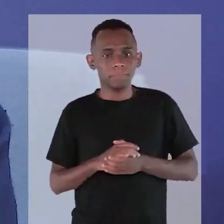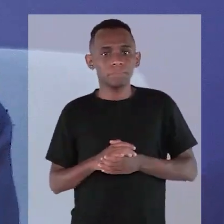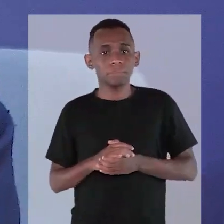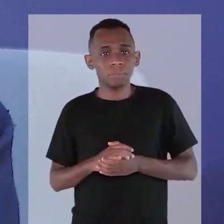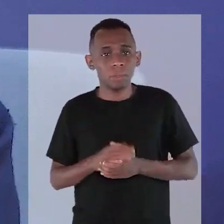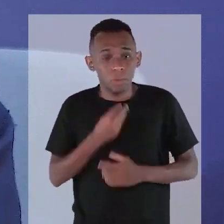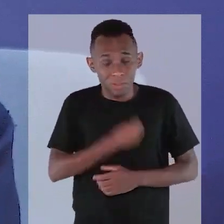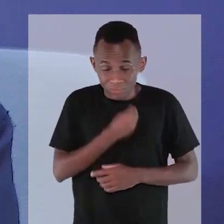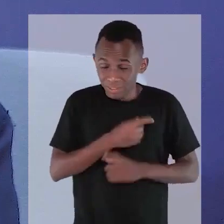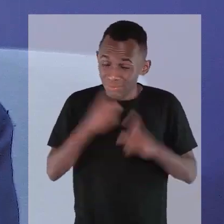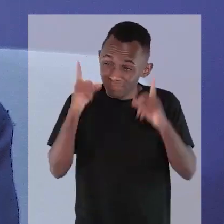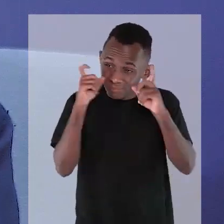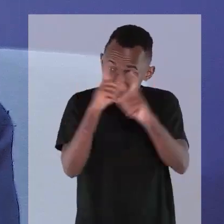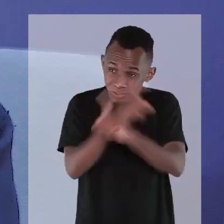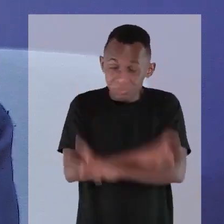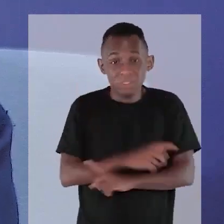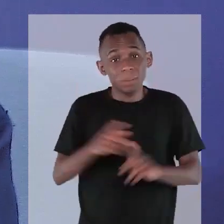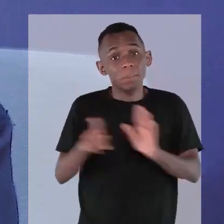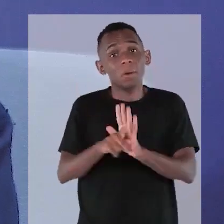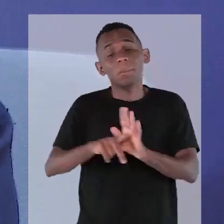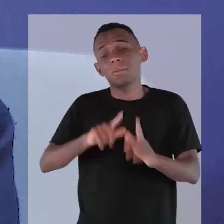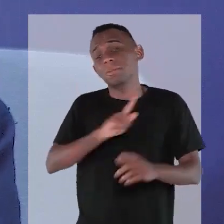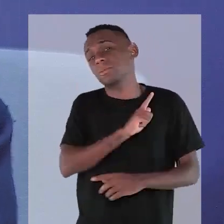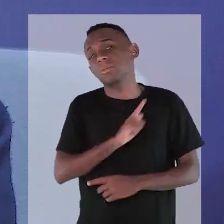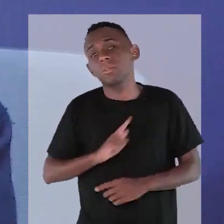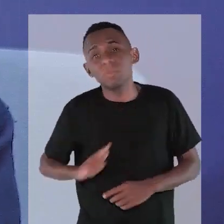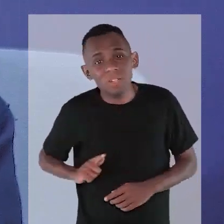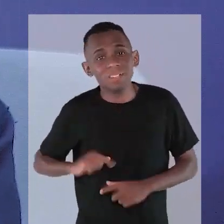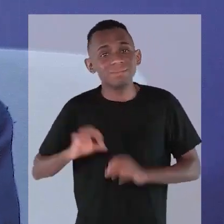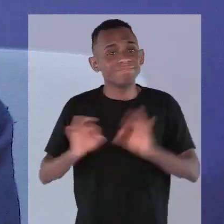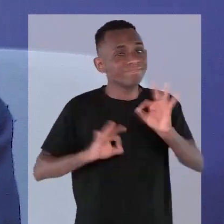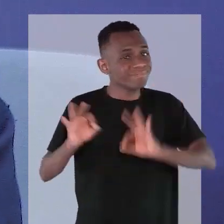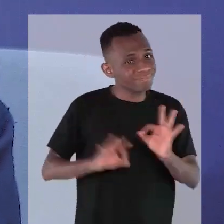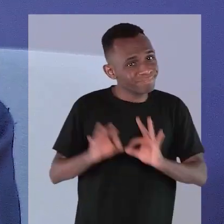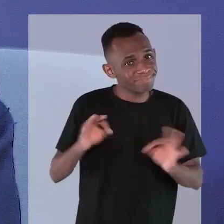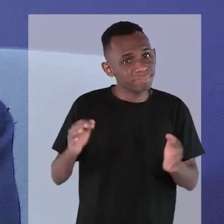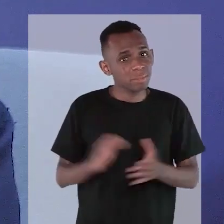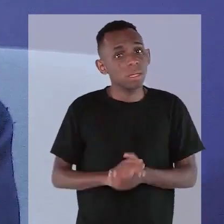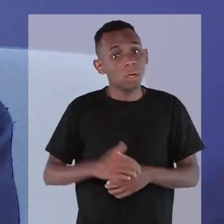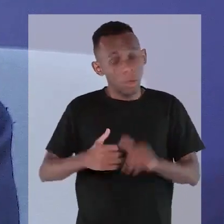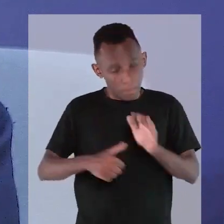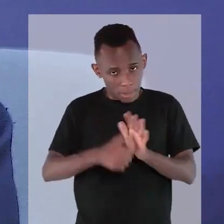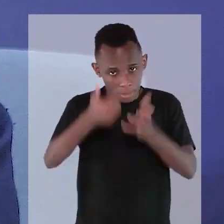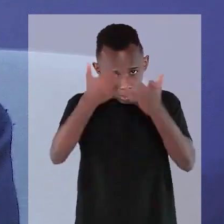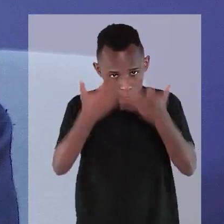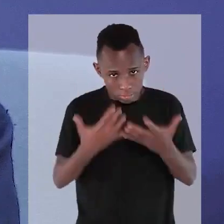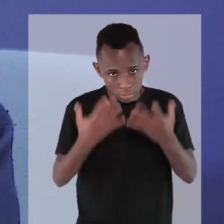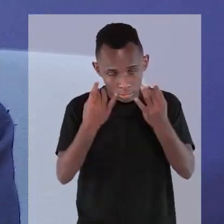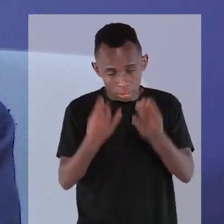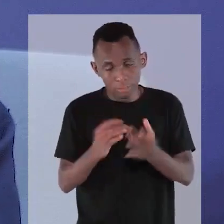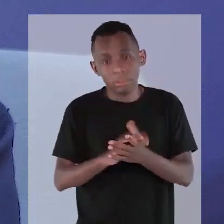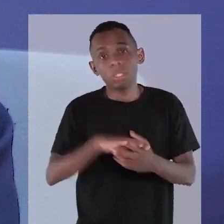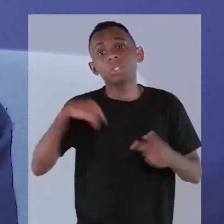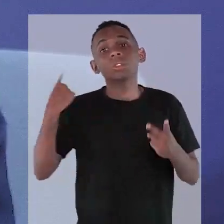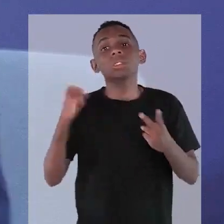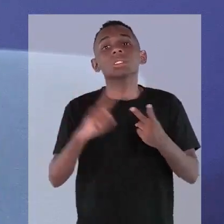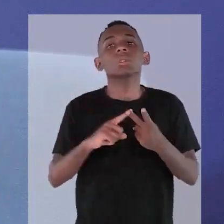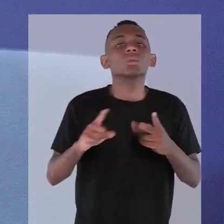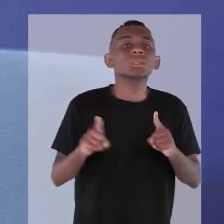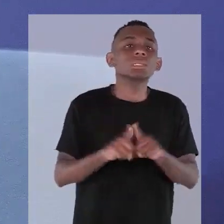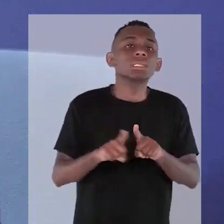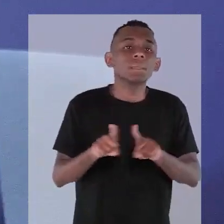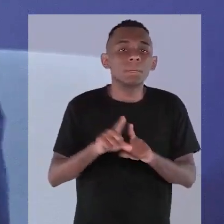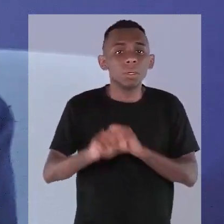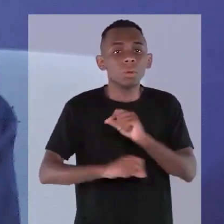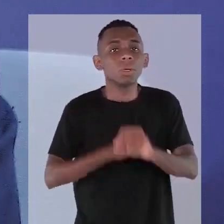trágica, né, que nós temos aqui hoje nos governando. Né? Esse é o primeiro aspecto que eu queria mencionar. O segundo, com